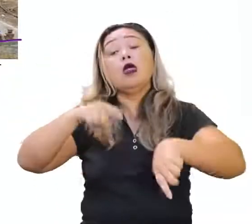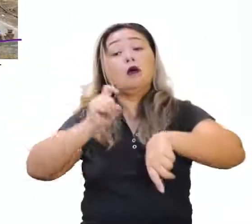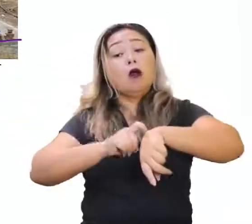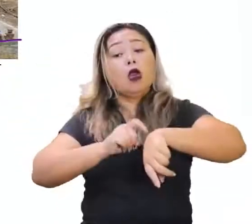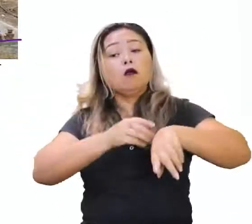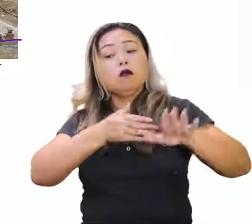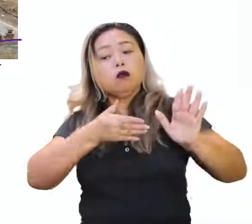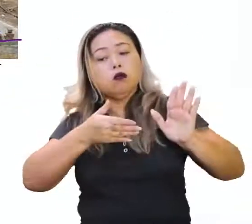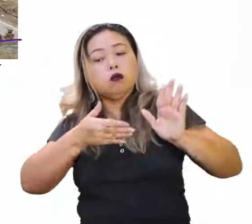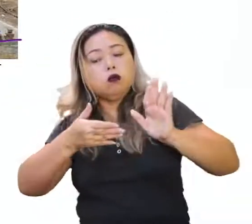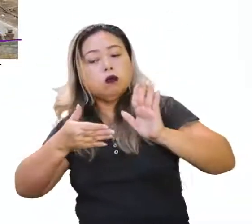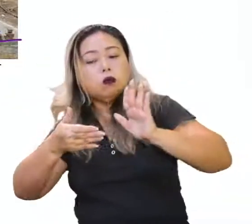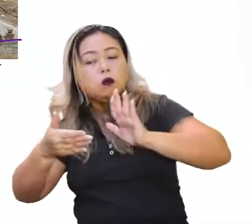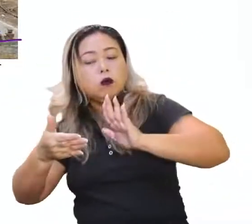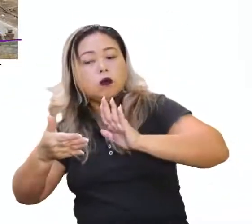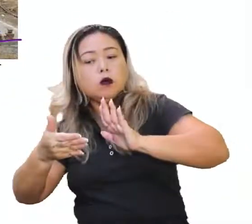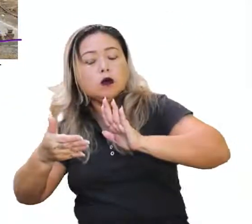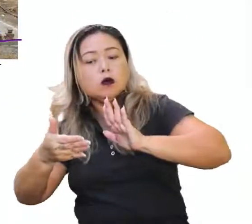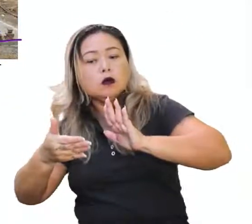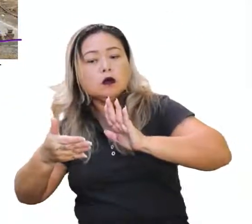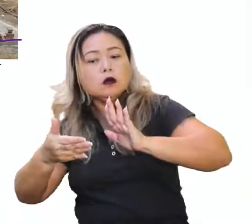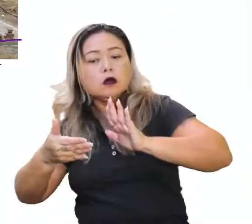épocas de